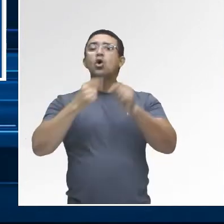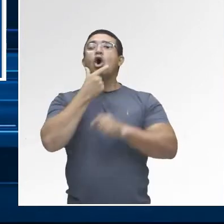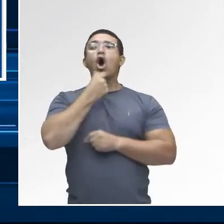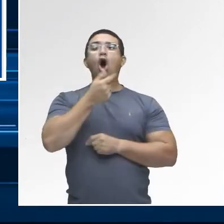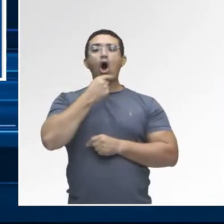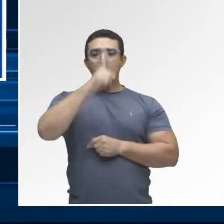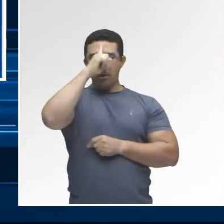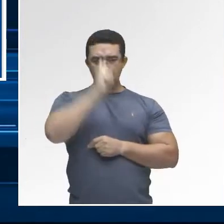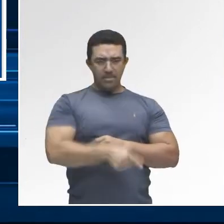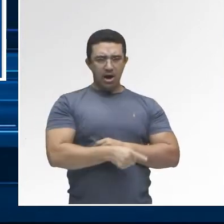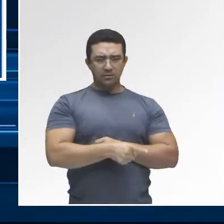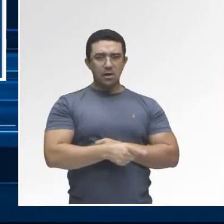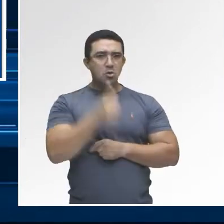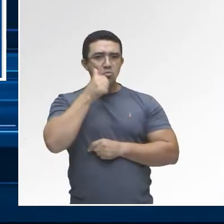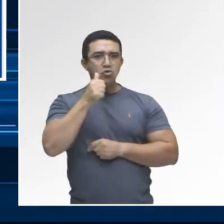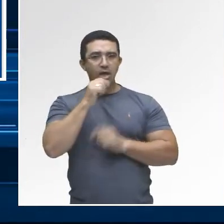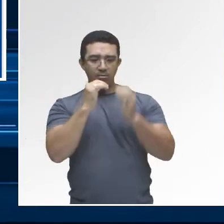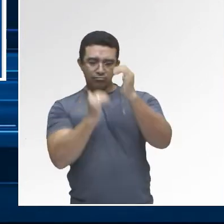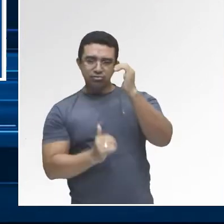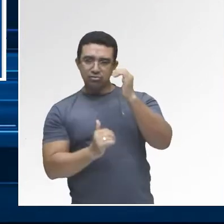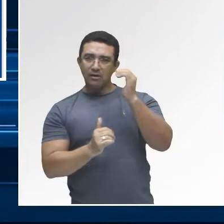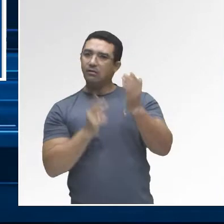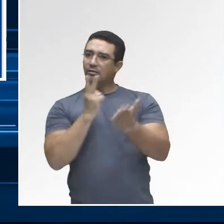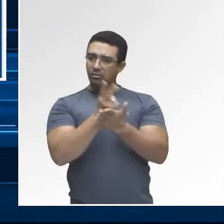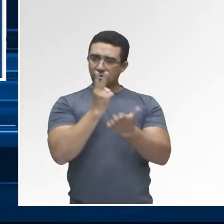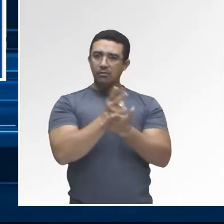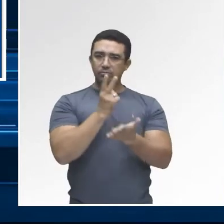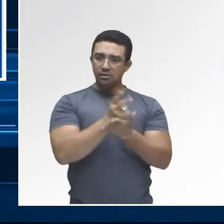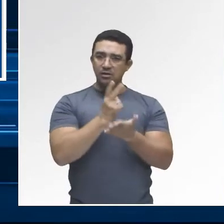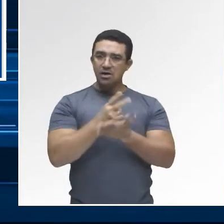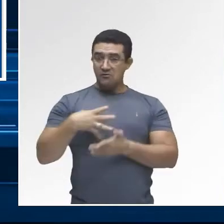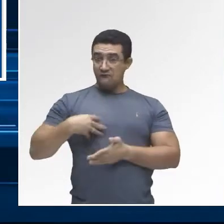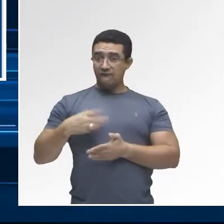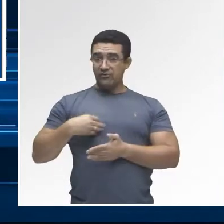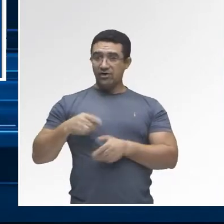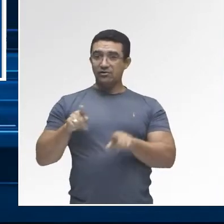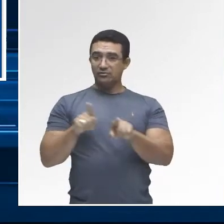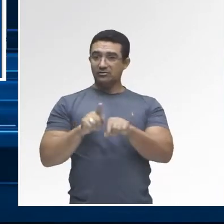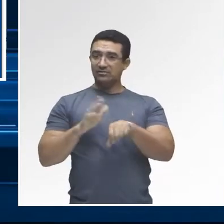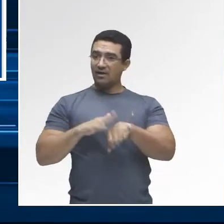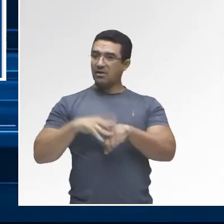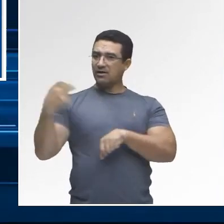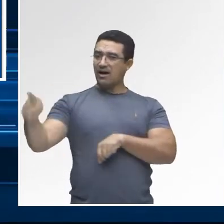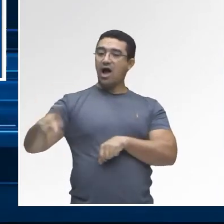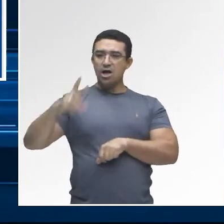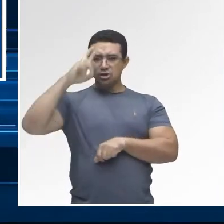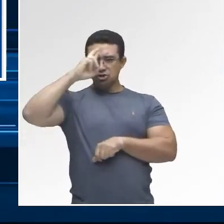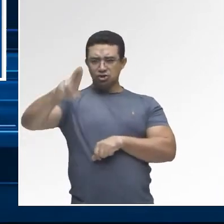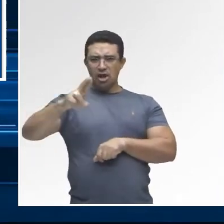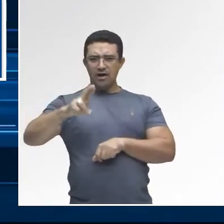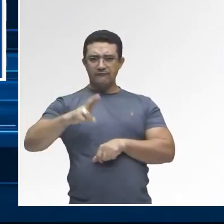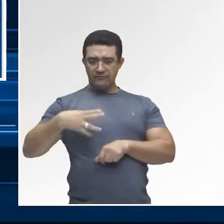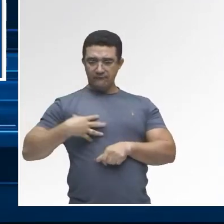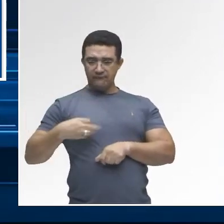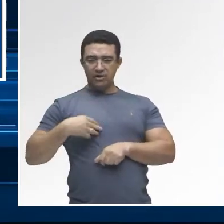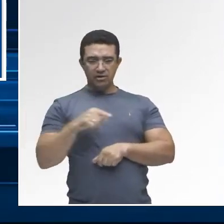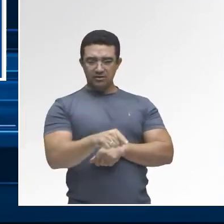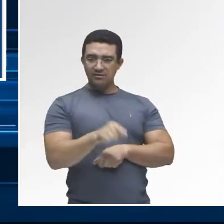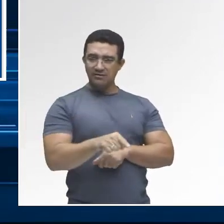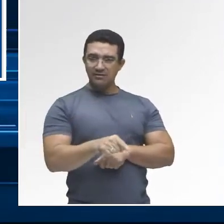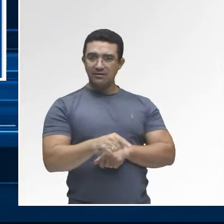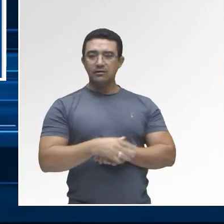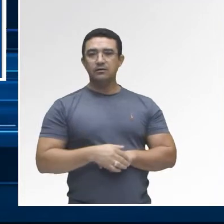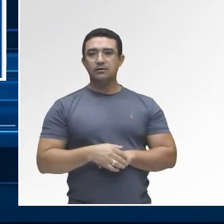os filhos eram vistos como uma propriedade dos pais. Quando as crianças nasciam, os pais eles tinham tempo para dizer